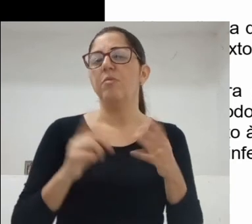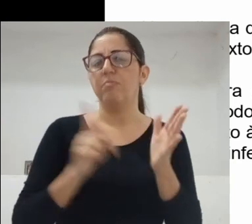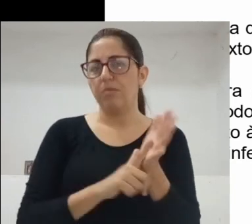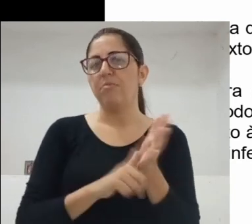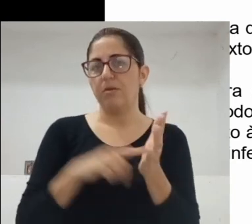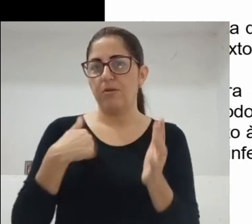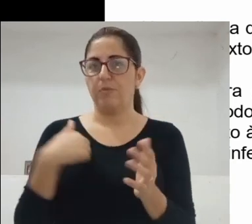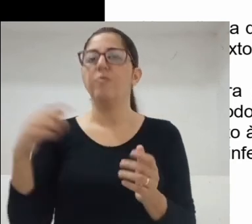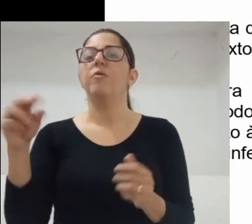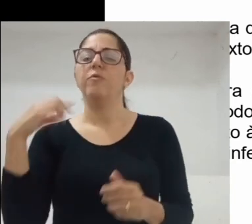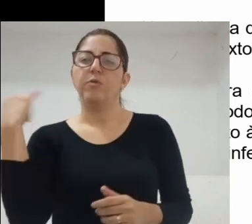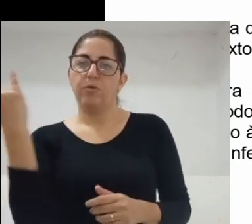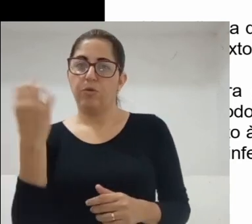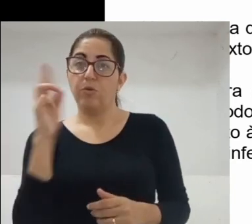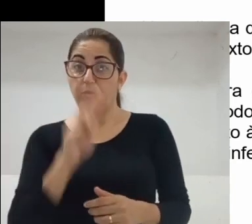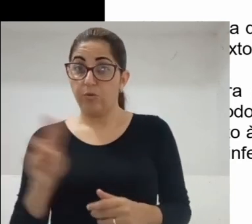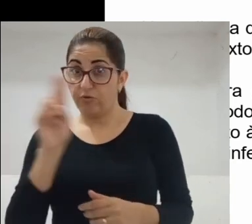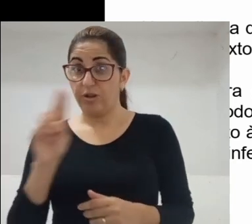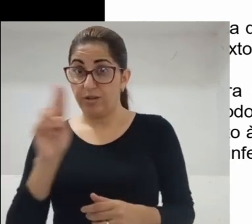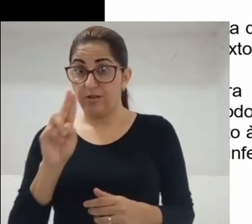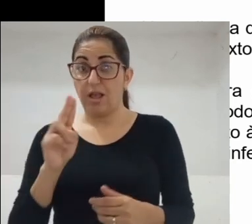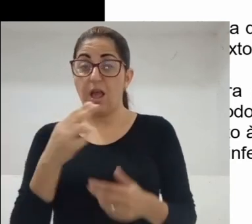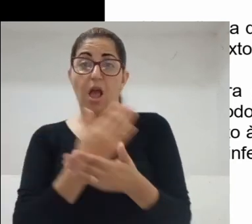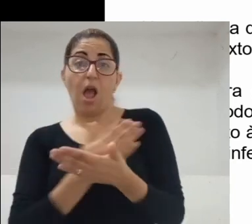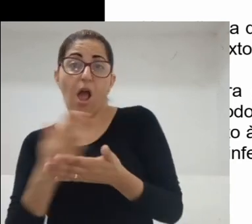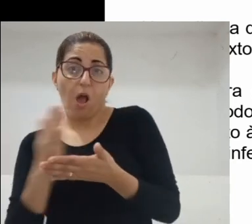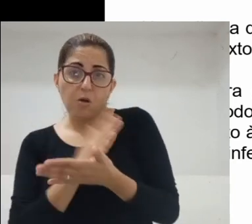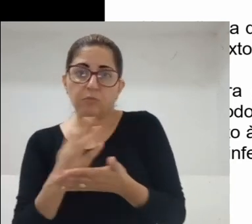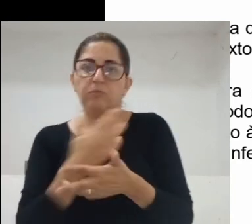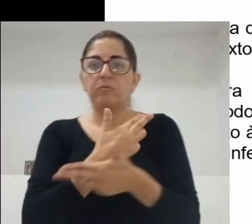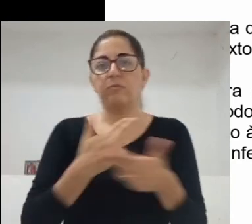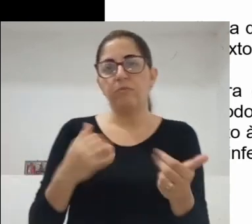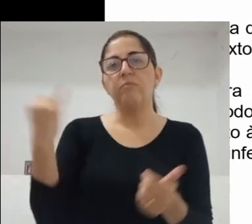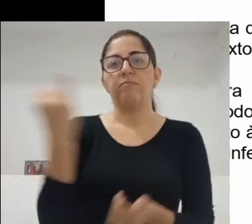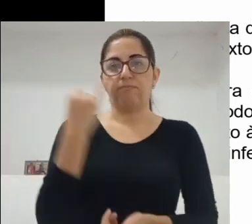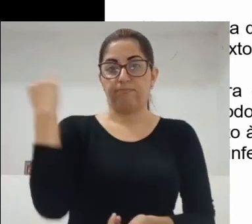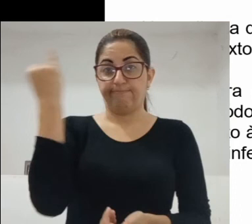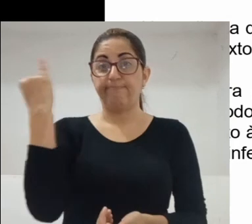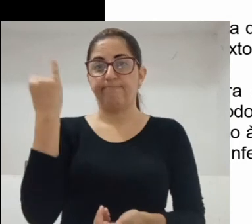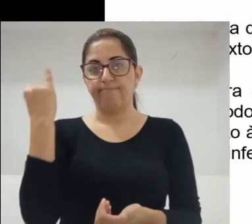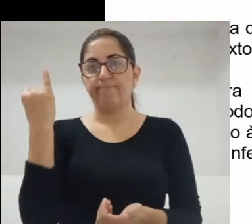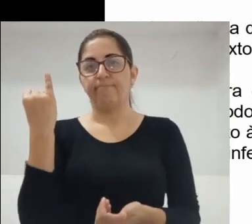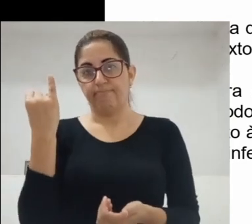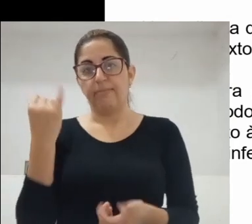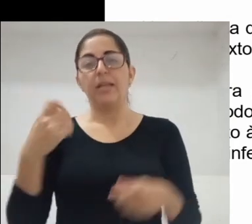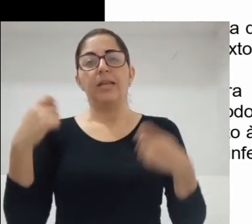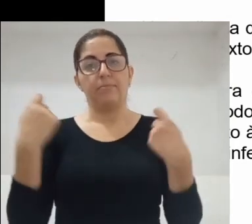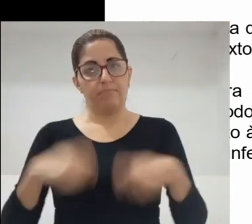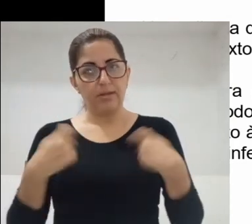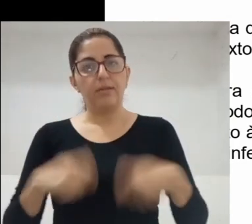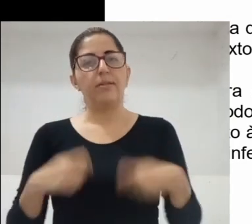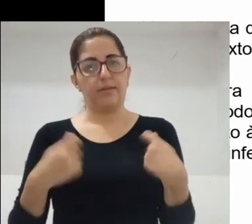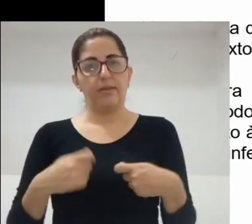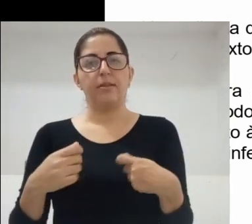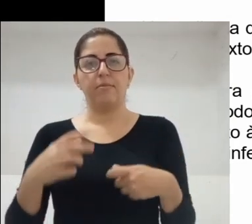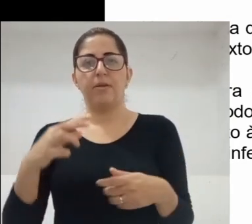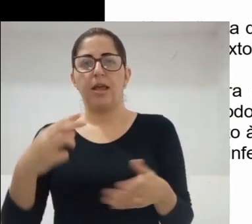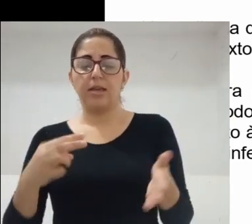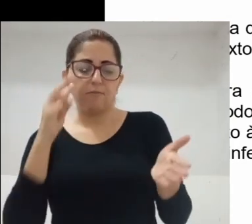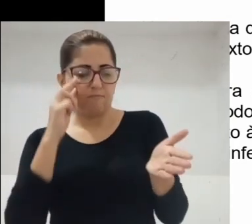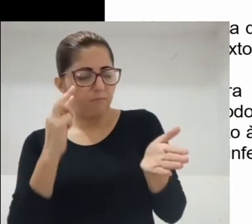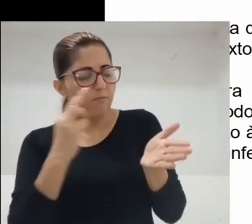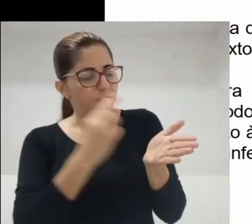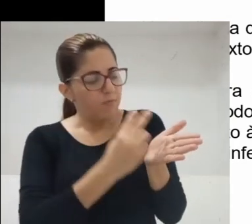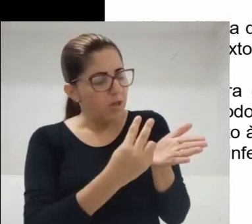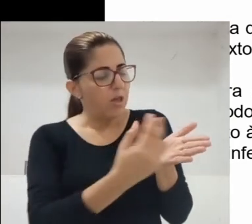A escala, né? Isso implica nesse tamanho de papel que eu vou utilizar. Então tem algumas decisões importantes que a gente faz quando está